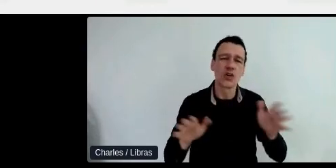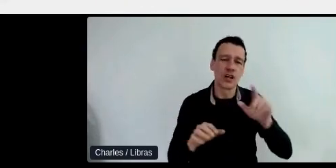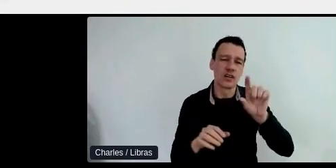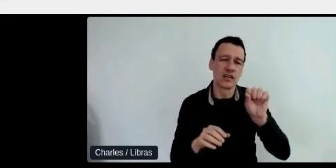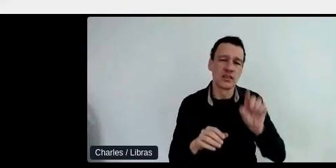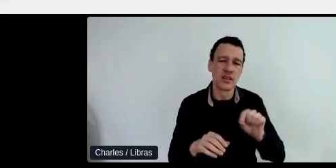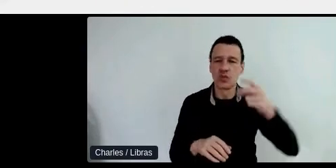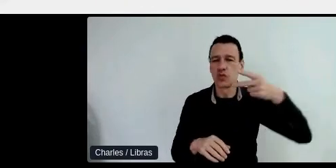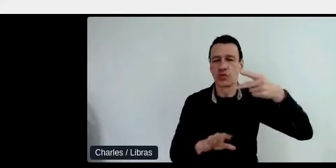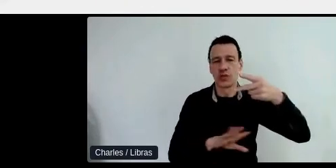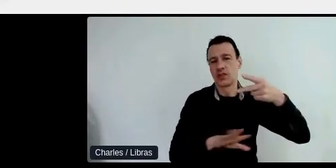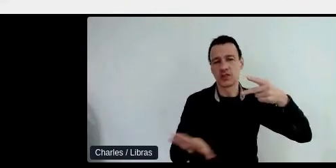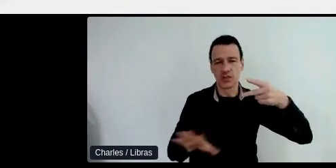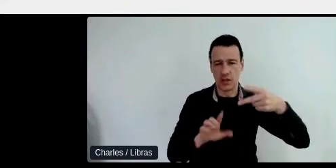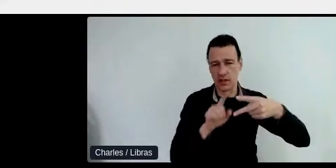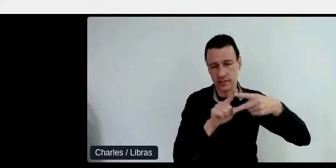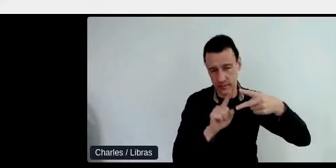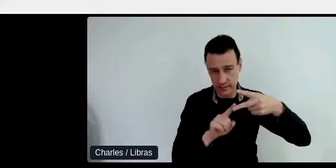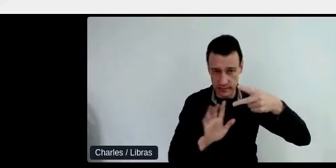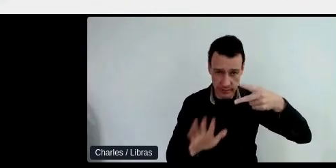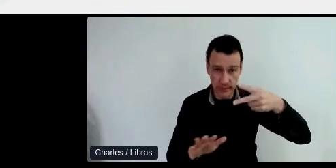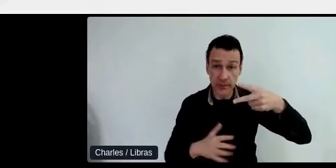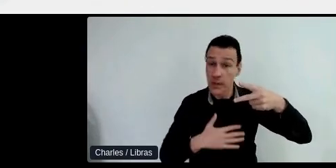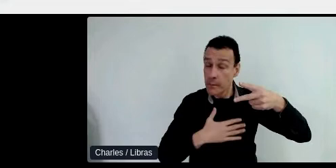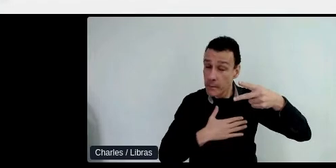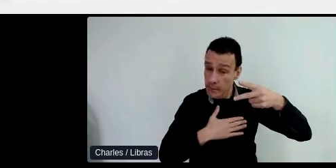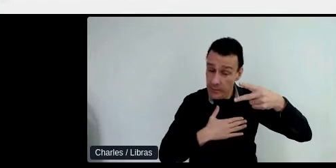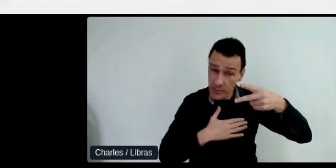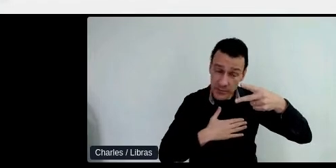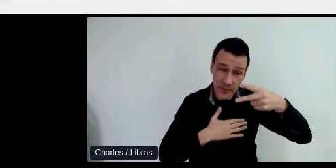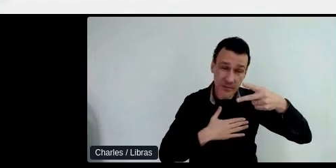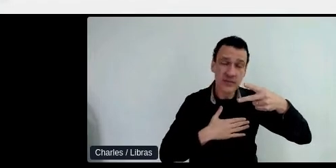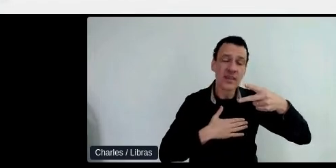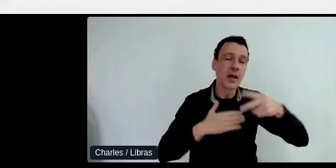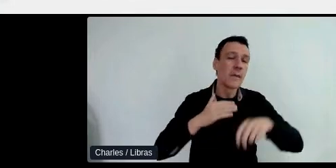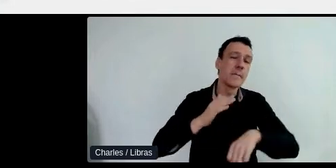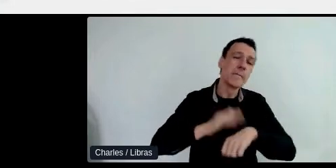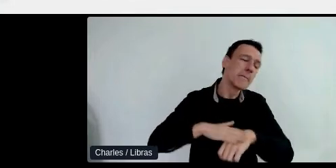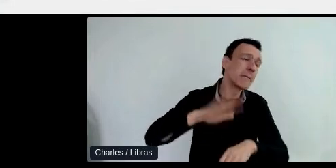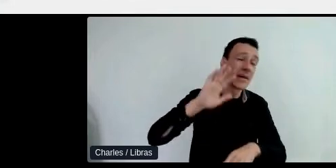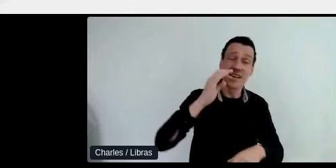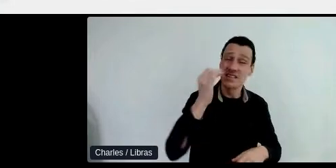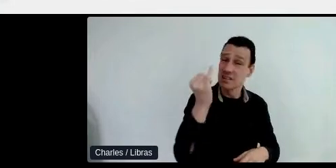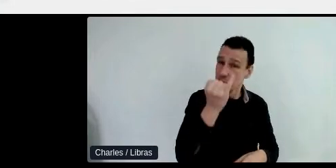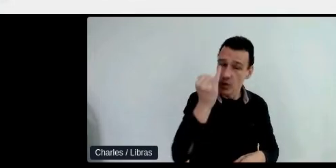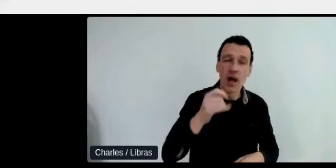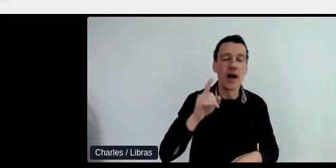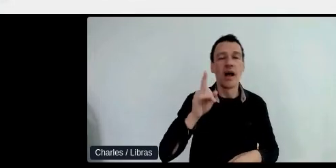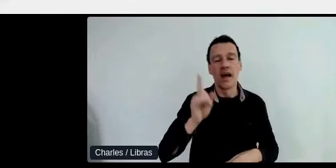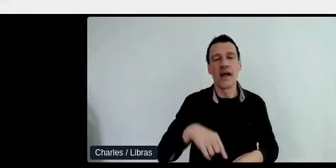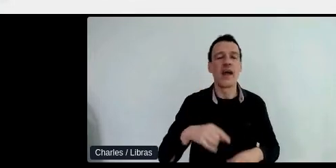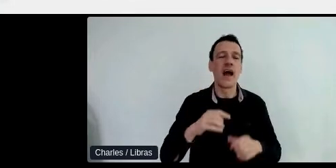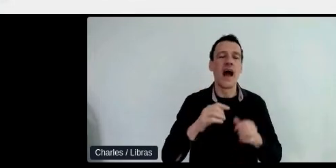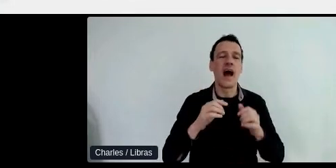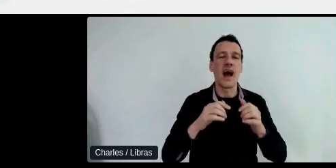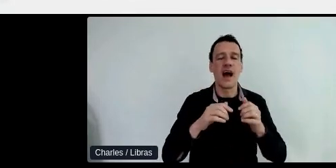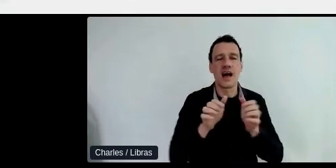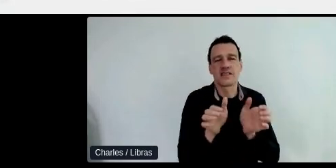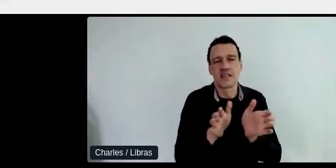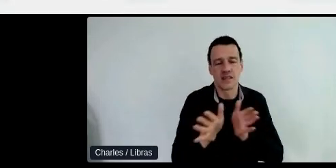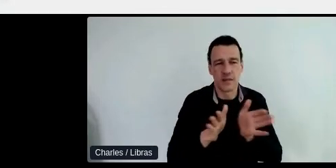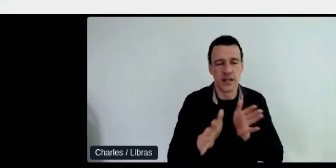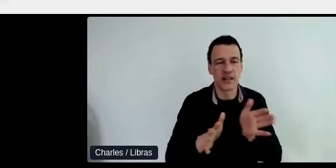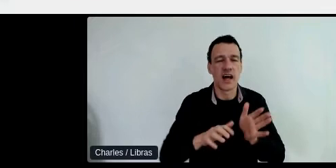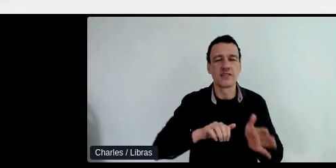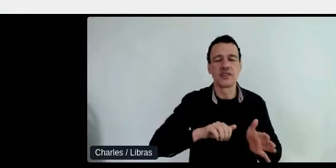eu vou só falar para vocês, mas para mim a mais importante seria a primeira, que é a acessibilidade atitudinal, né?